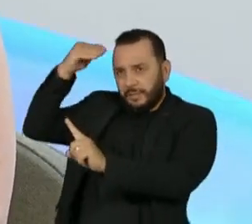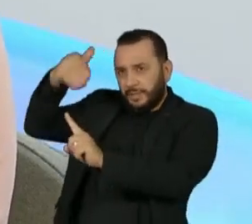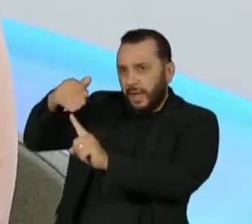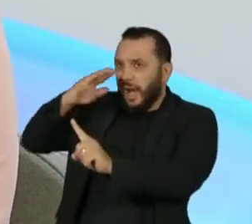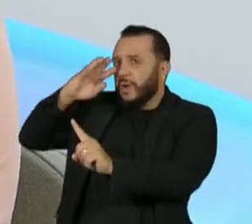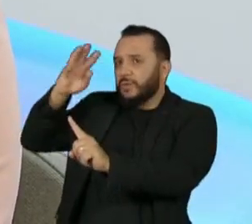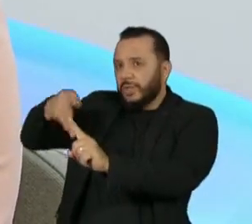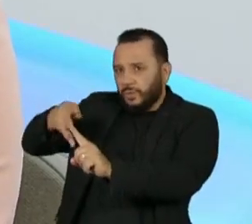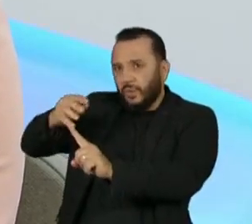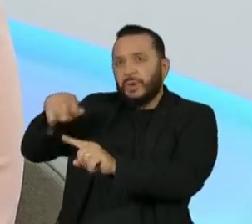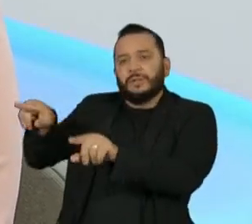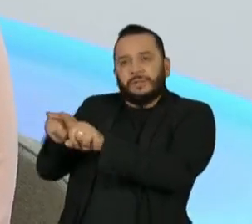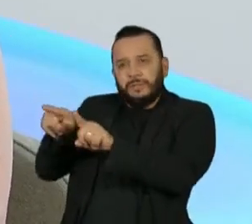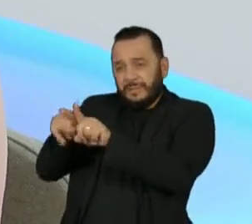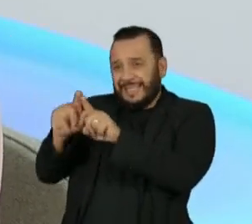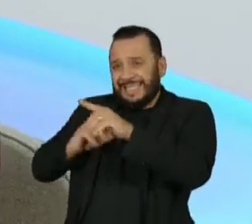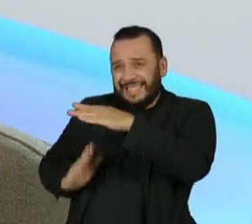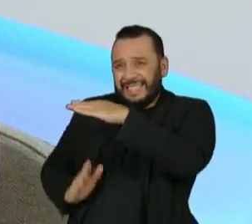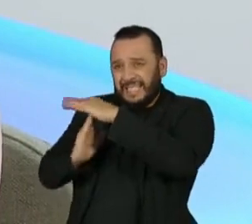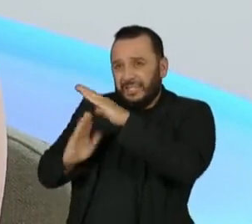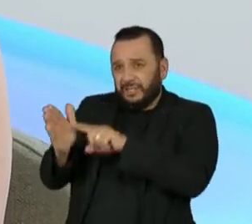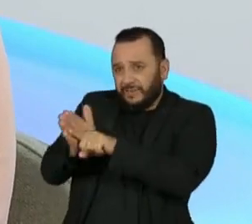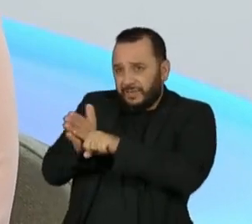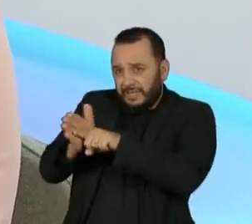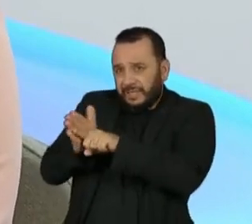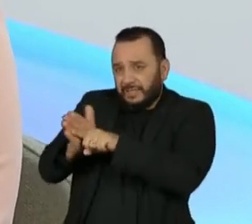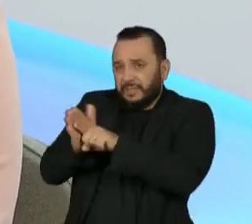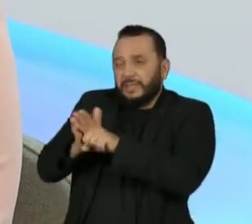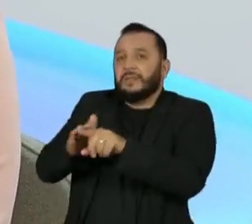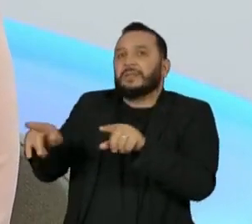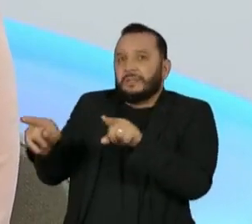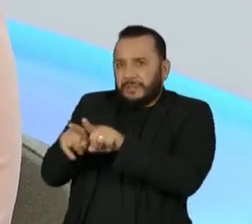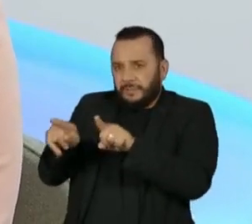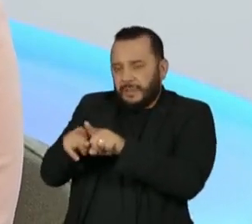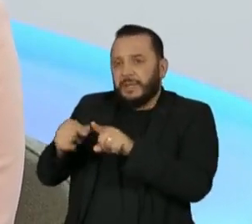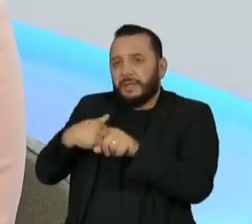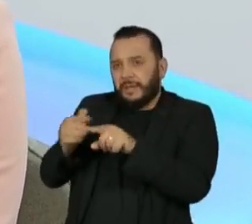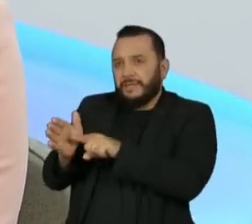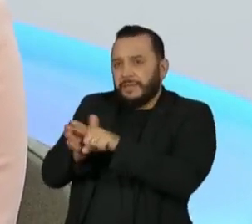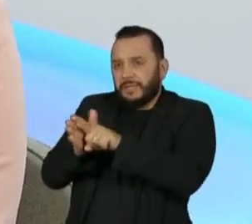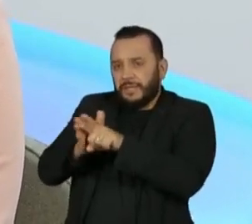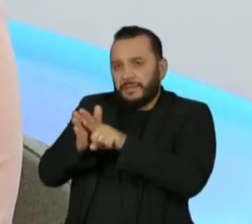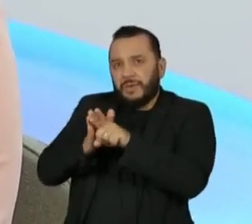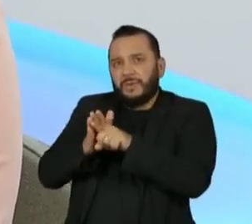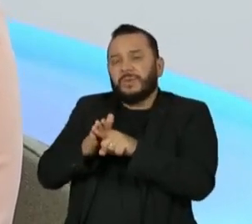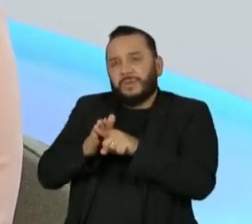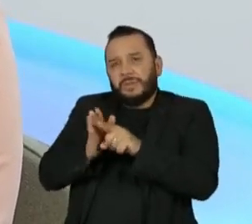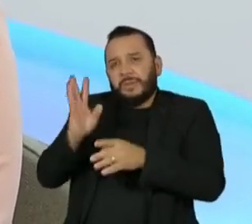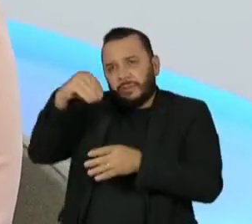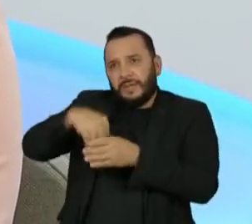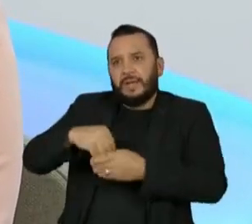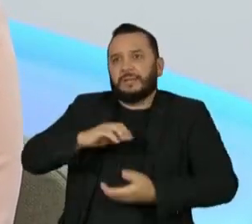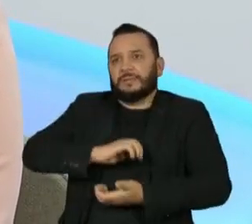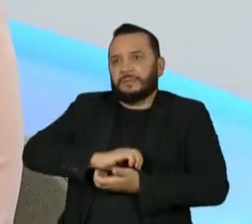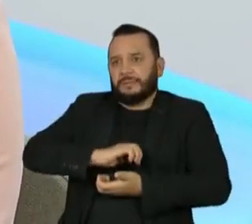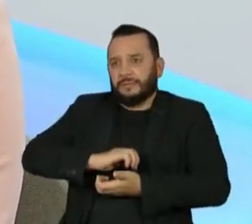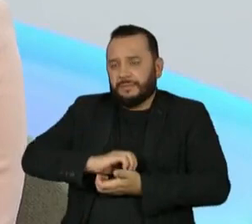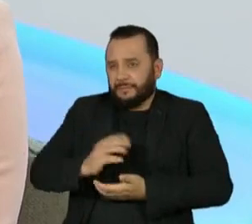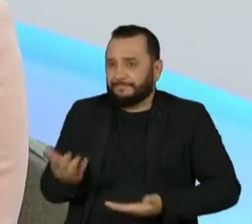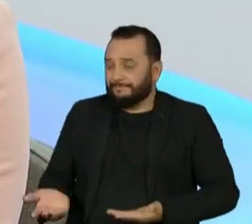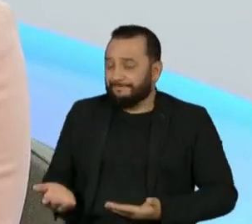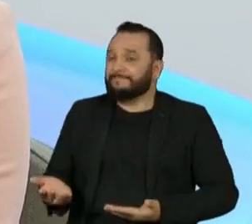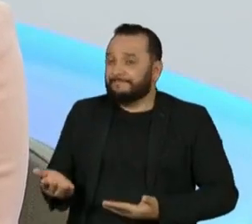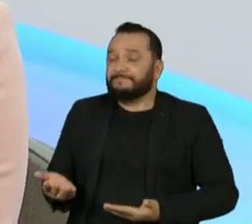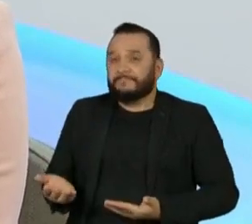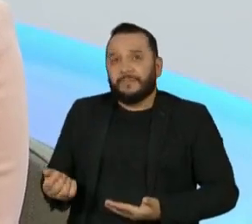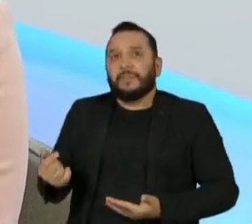da investigação, à distribuição aleatória de inquéritos dentro da Suprema Corte. Eram basicamente as 3 questões